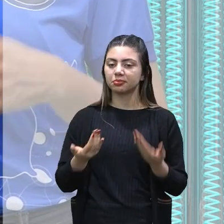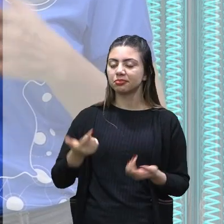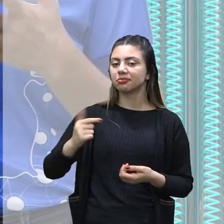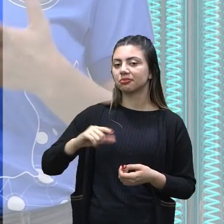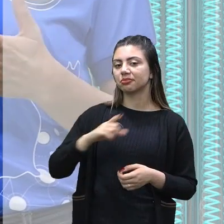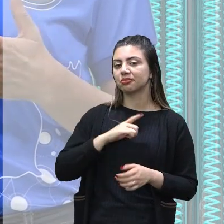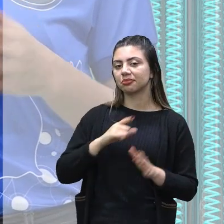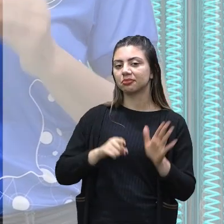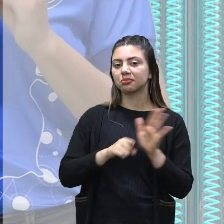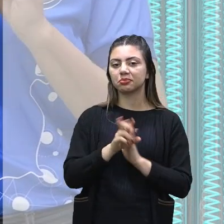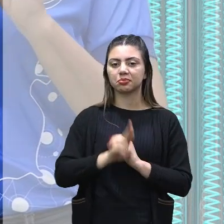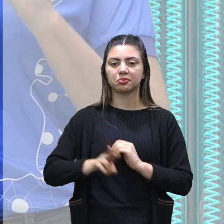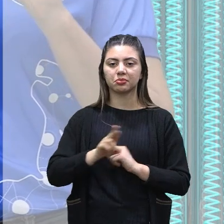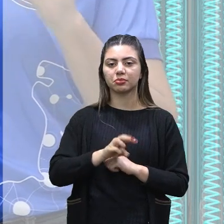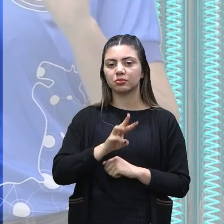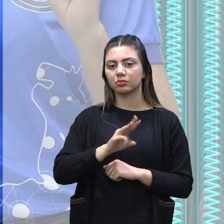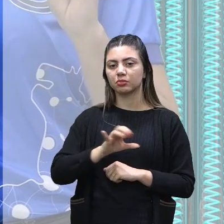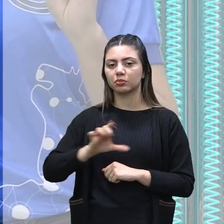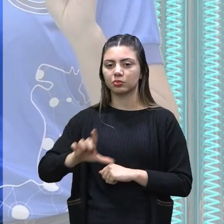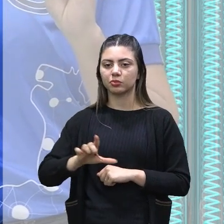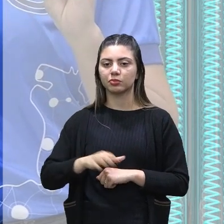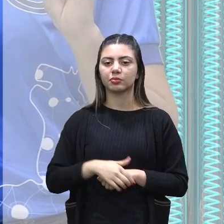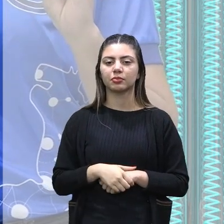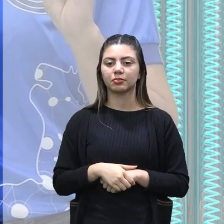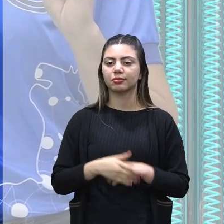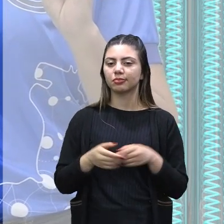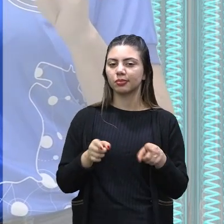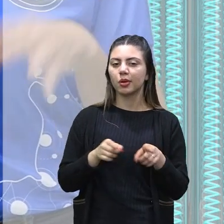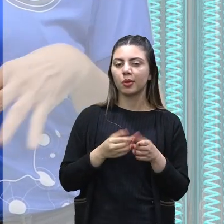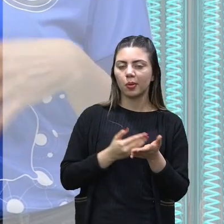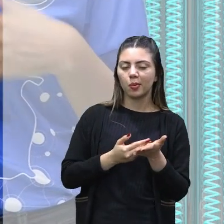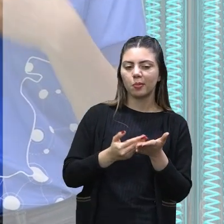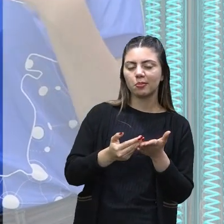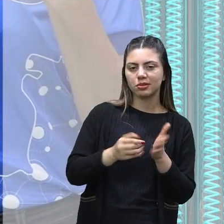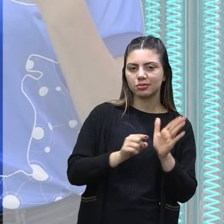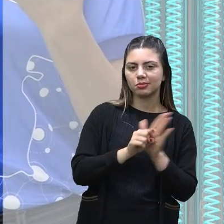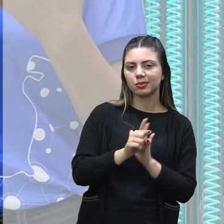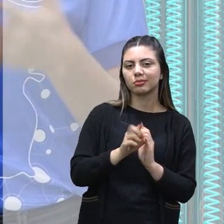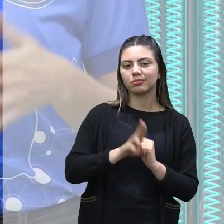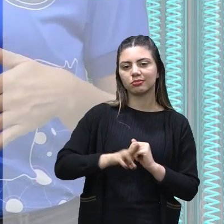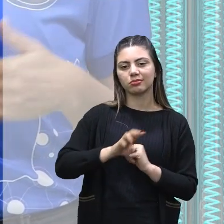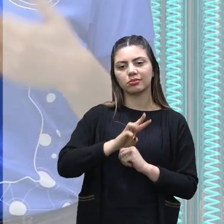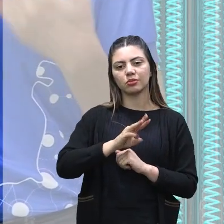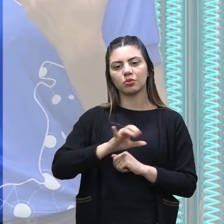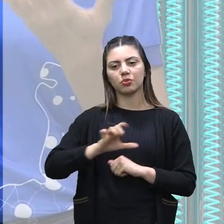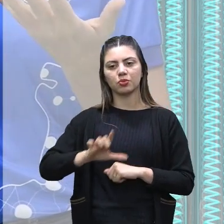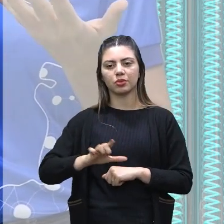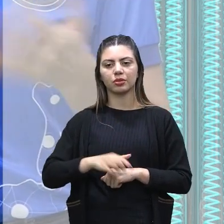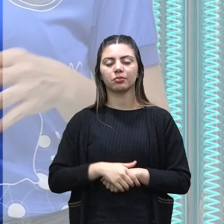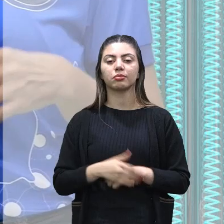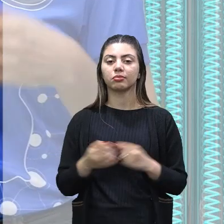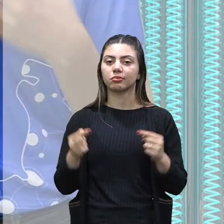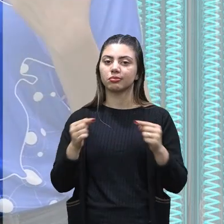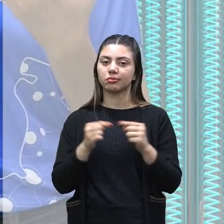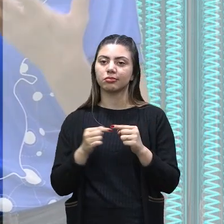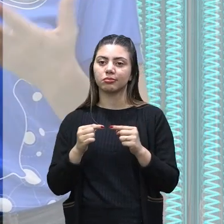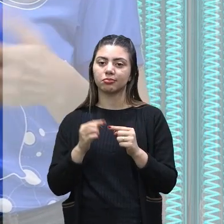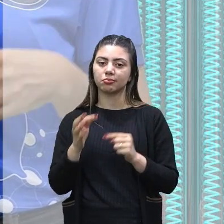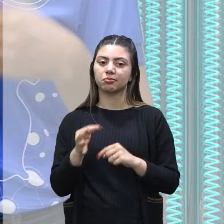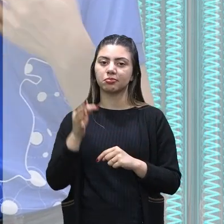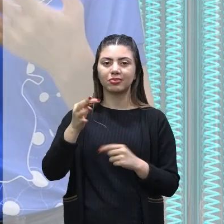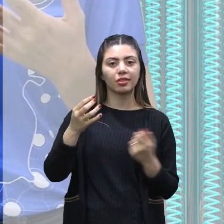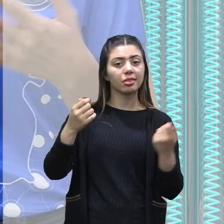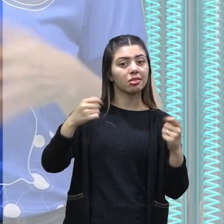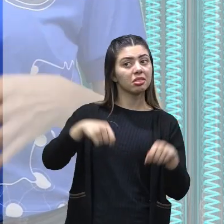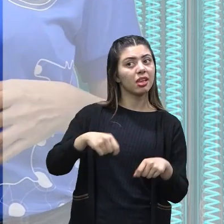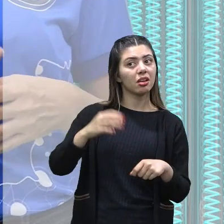pergunta com will. O will aparece lá no comecinho da pergunta. Então, will, estamos falando de futuro. Isso será que vai